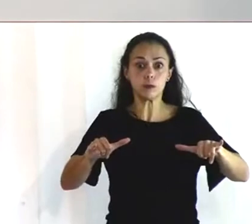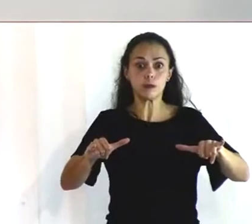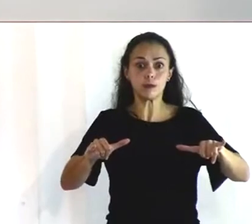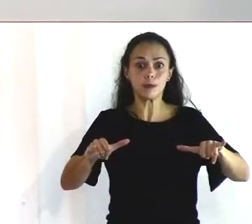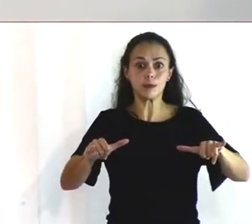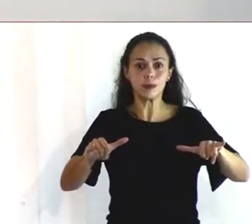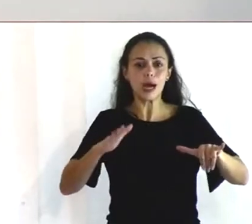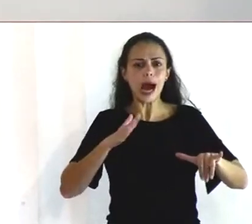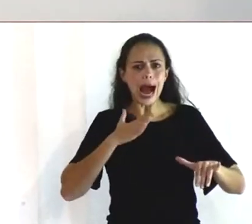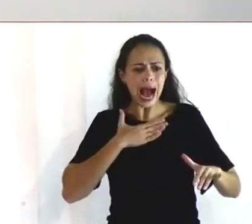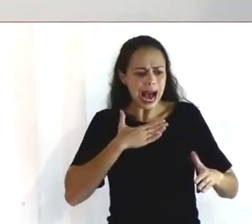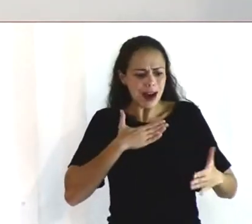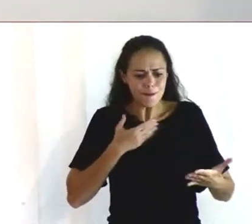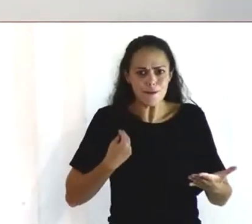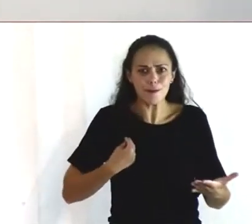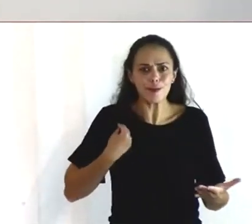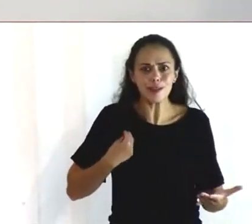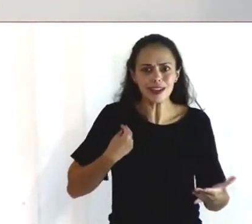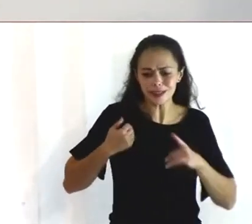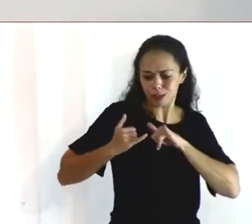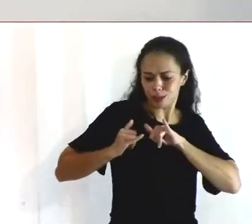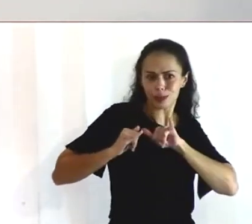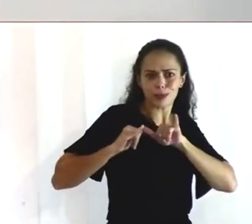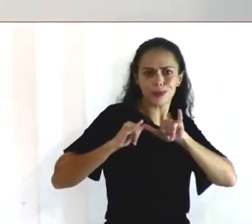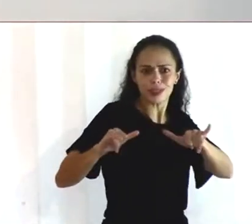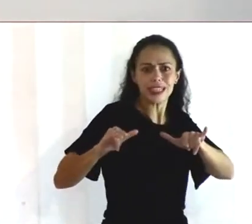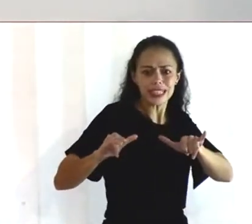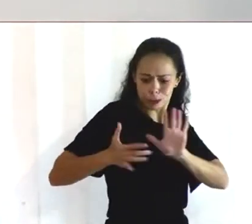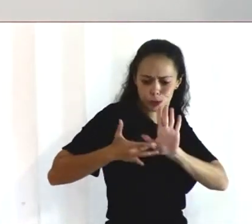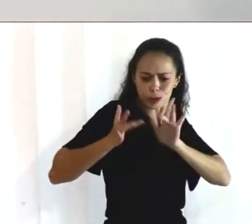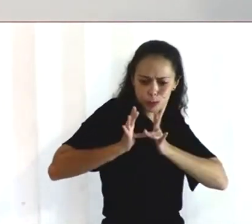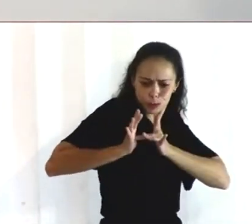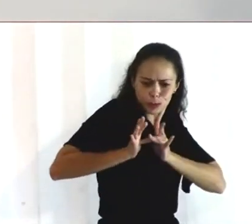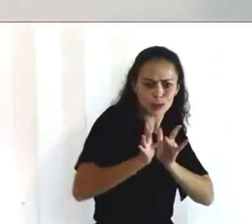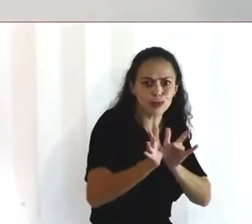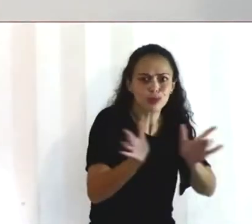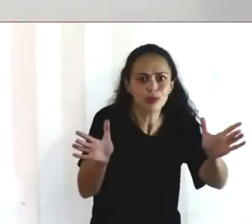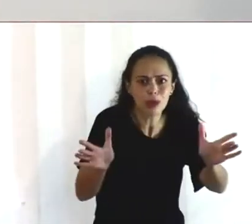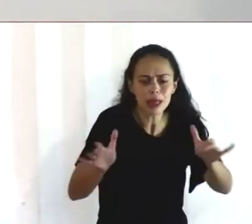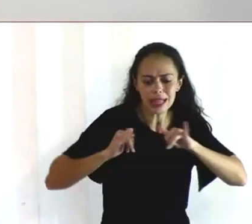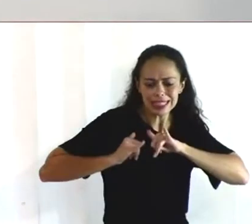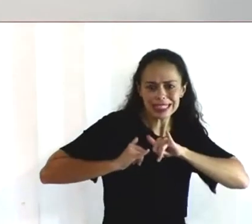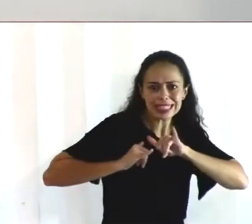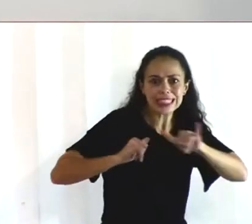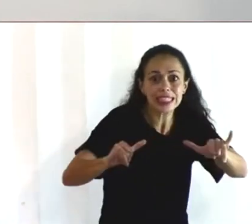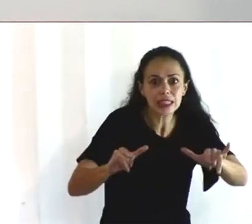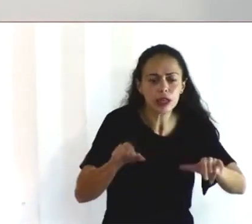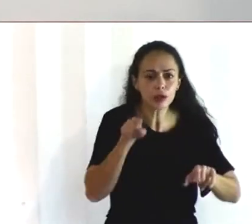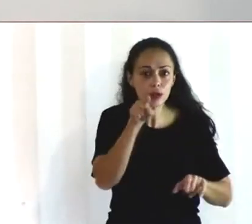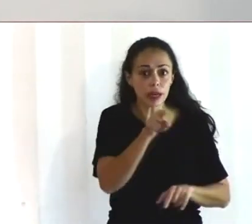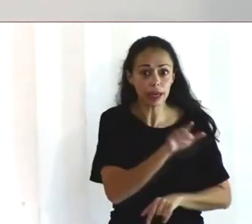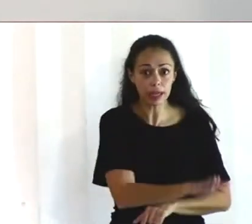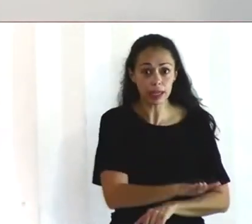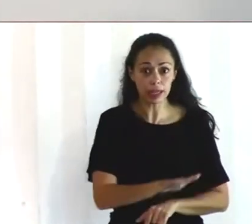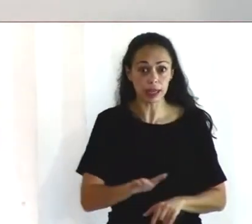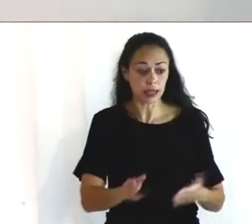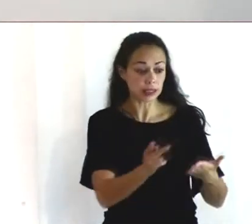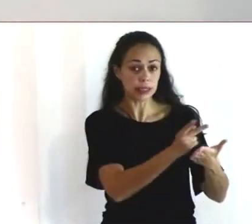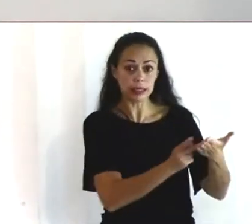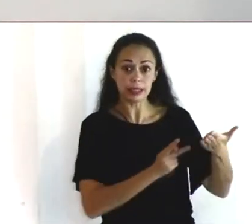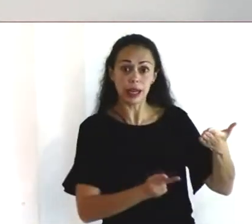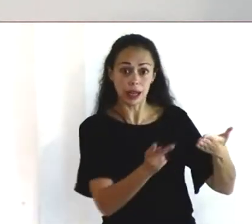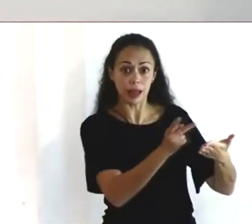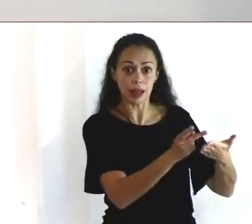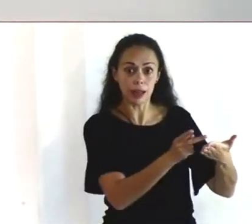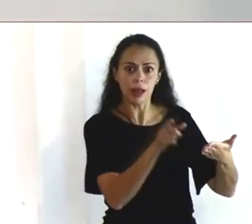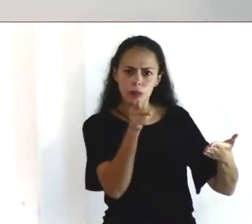vivo por essa palavra agora. Como eu gostaria que você, criança, que está fazendo o desenho, se compreendesse dentro